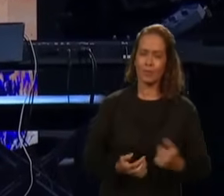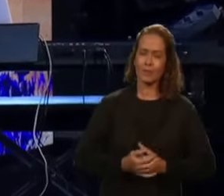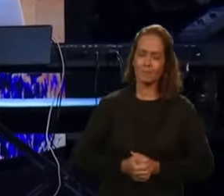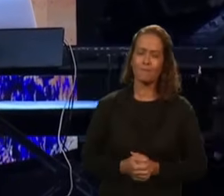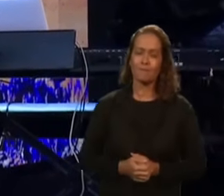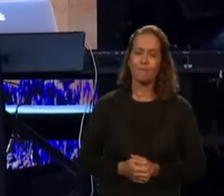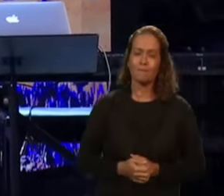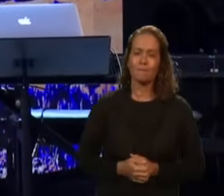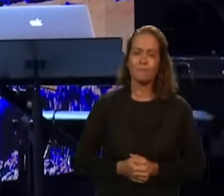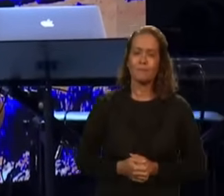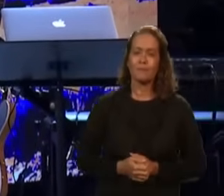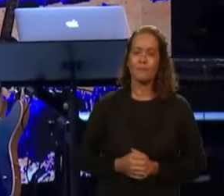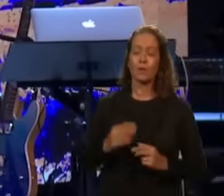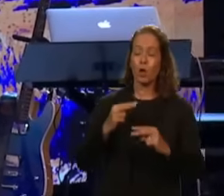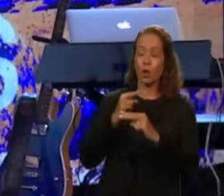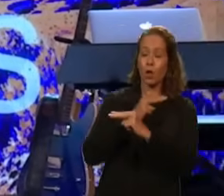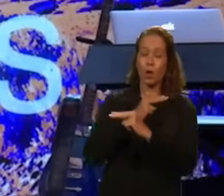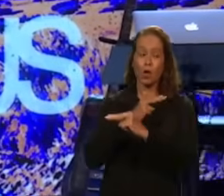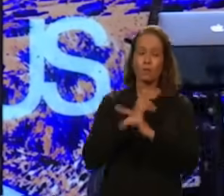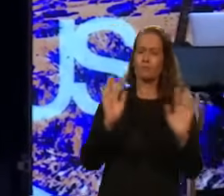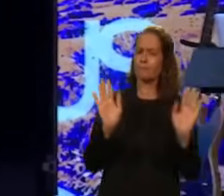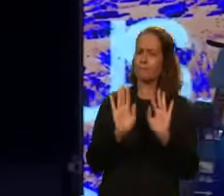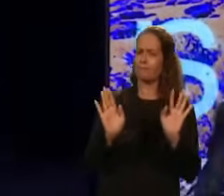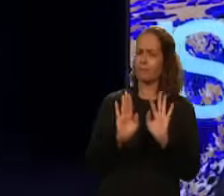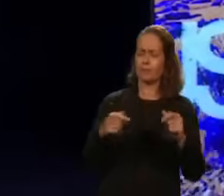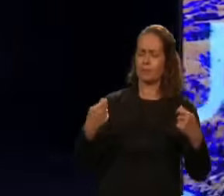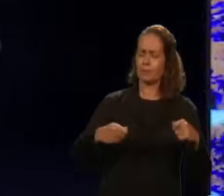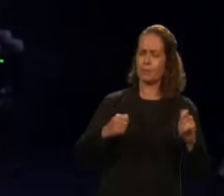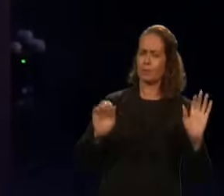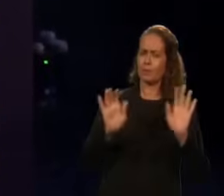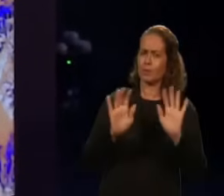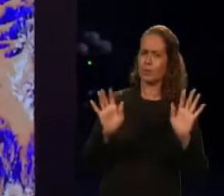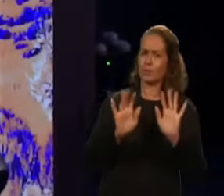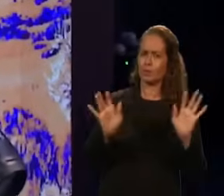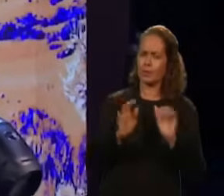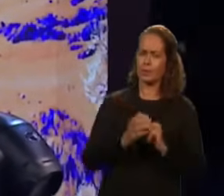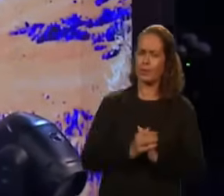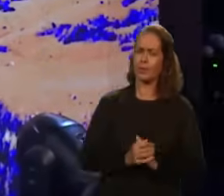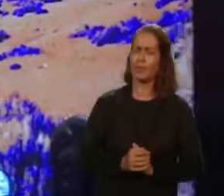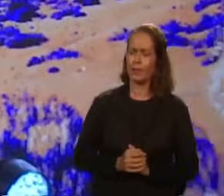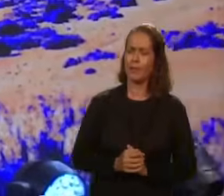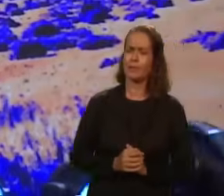Não olhe para a pessoa do lado, senão você revela que o zoológico está presente.